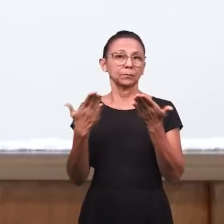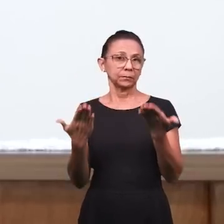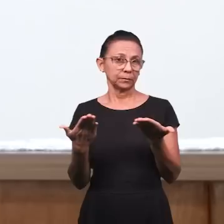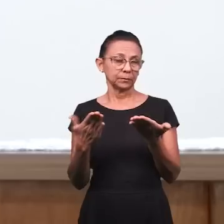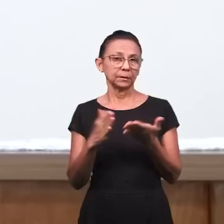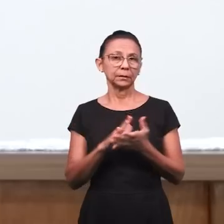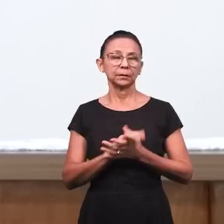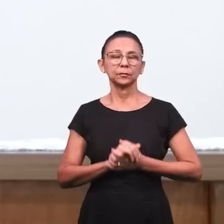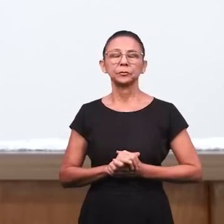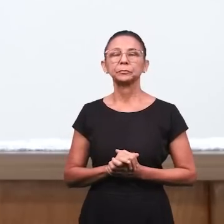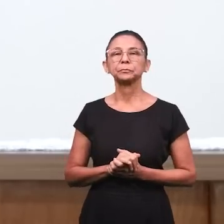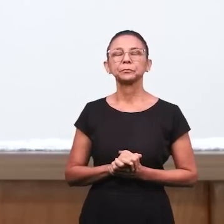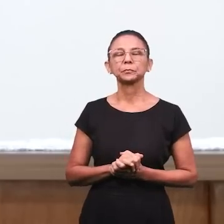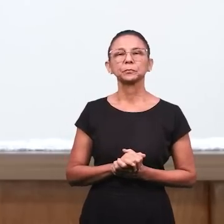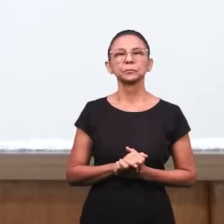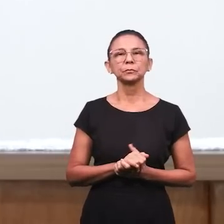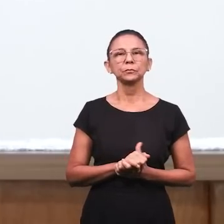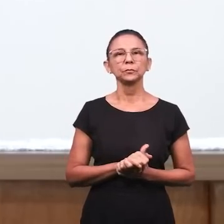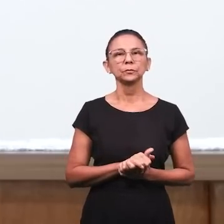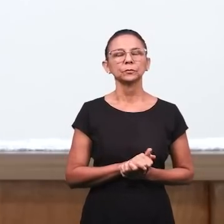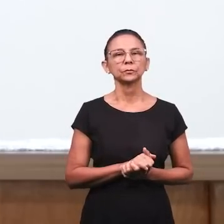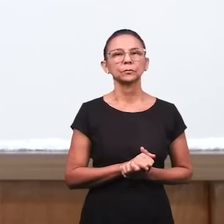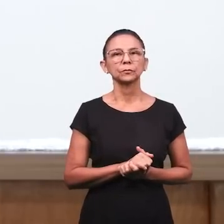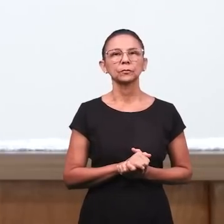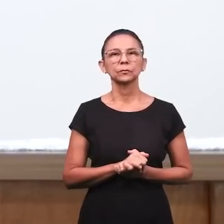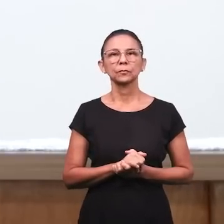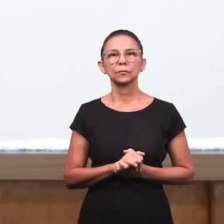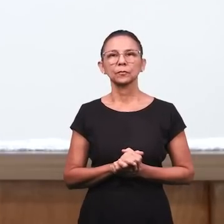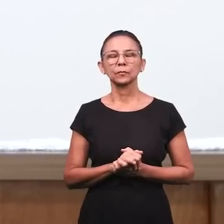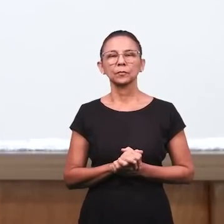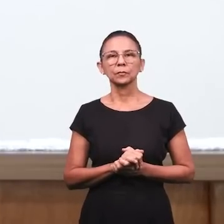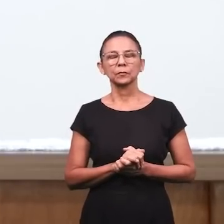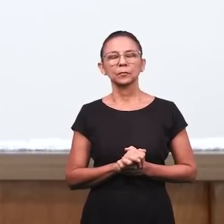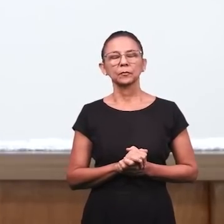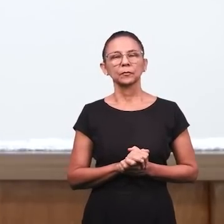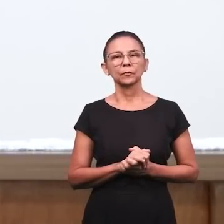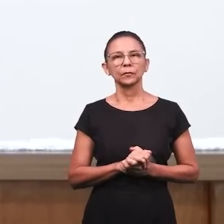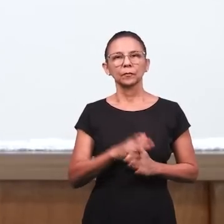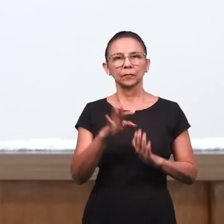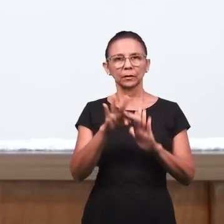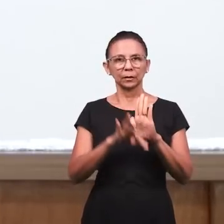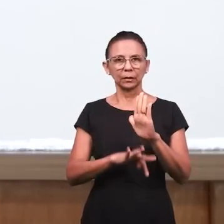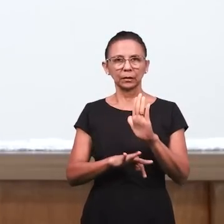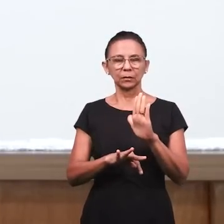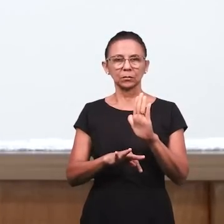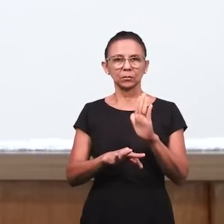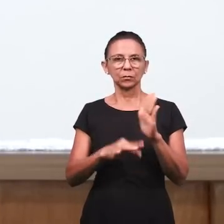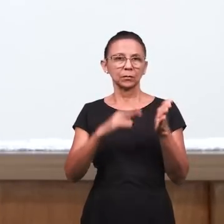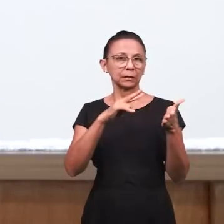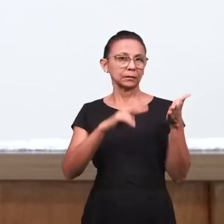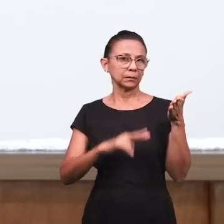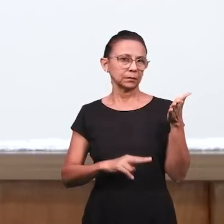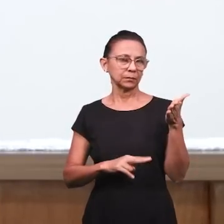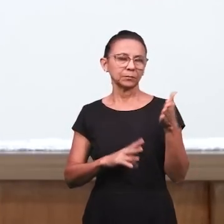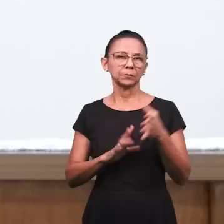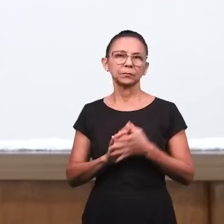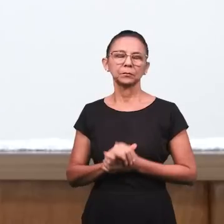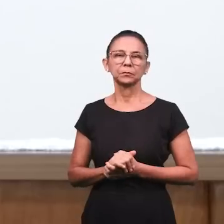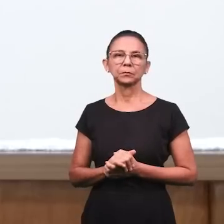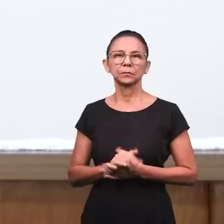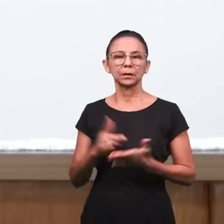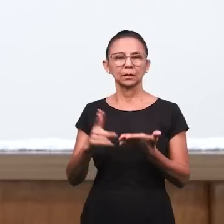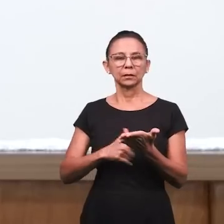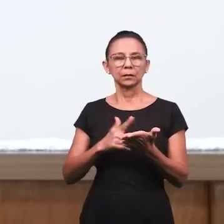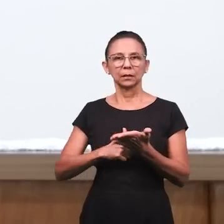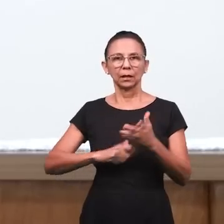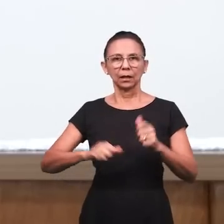Bíblias, aqueles que estiverem com as suas Bíblias em mãos, para lermos juntos um texto da Palavra do Senhor, que